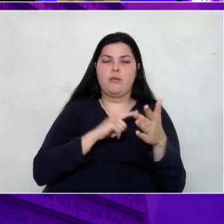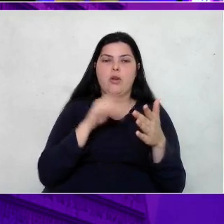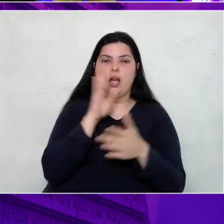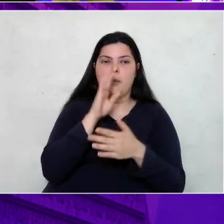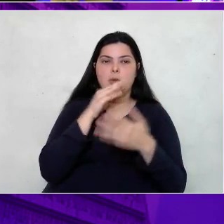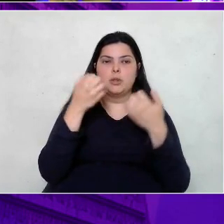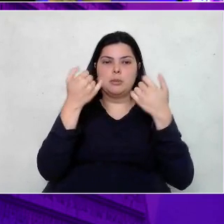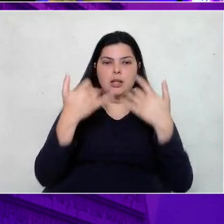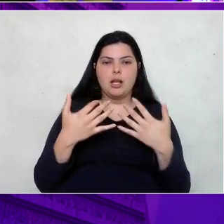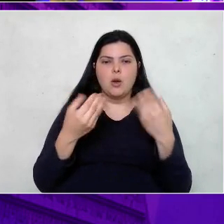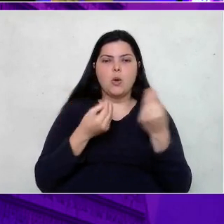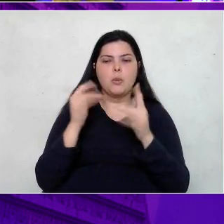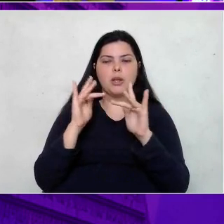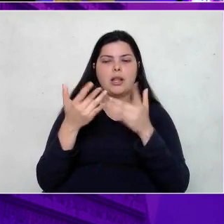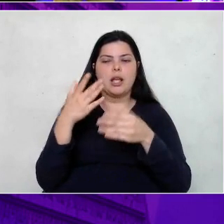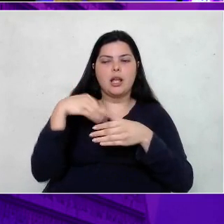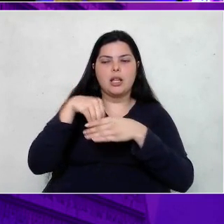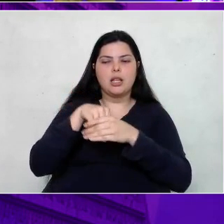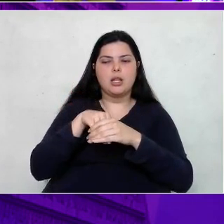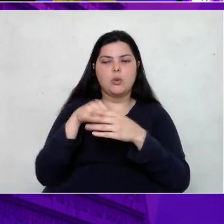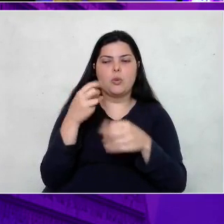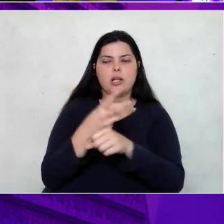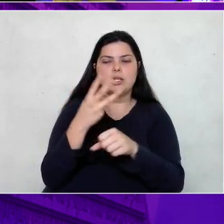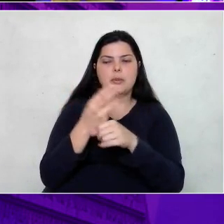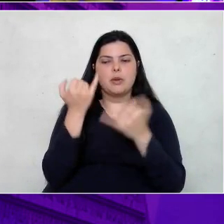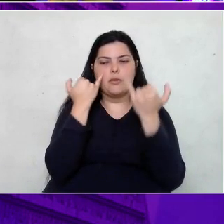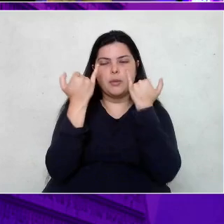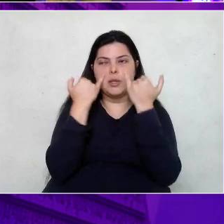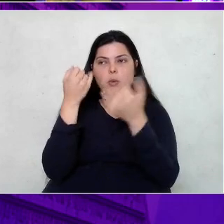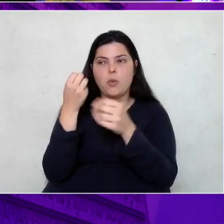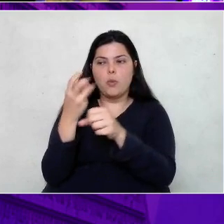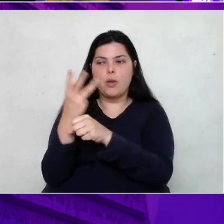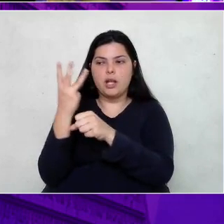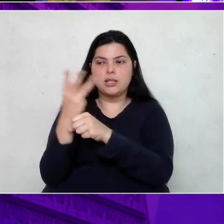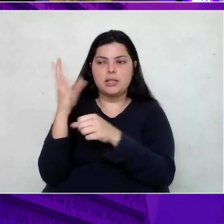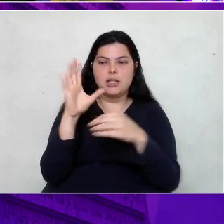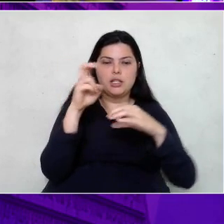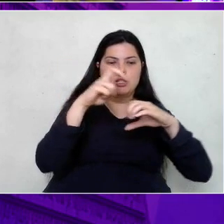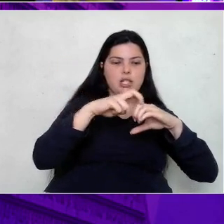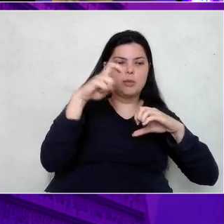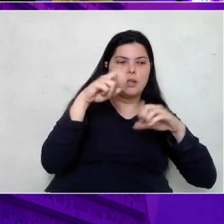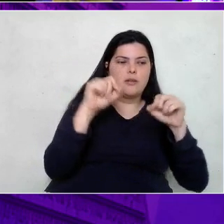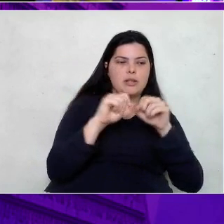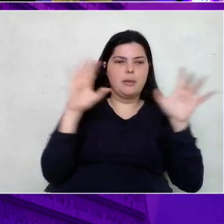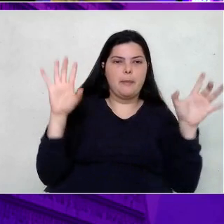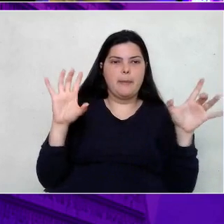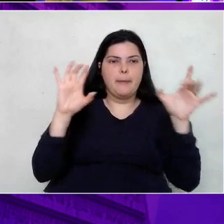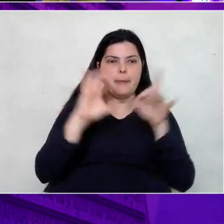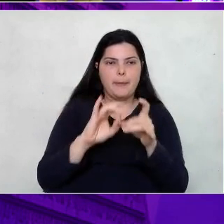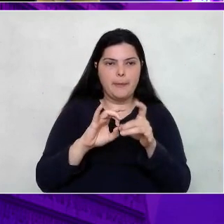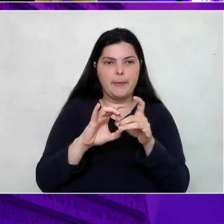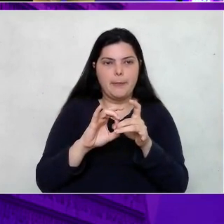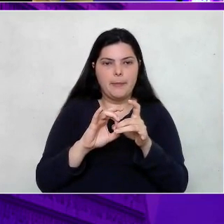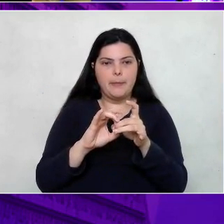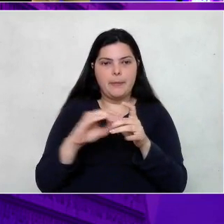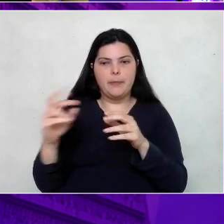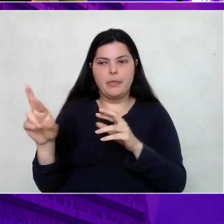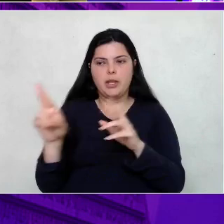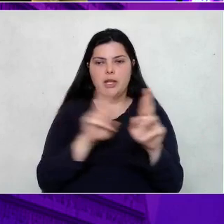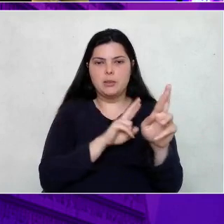gente integra com o WhatsApp, porque a ideia é pegar a informação do WhatsApp e jogar para o GPT e fazer essa ida e volta por